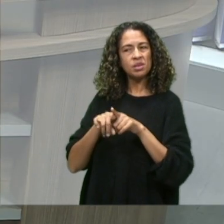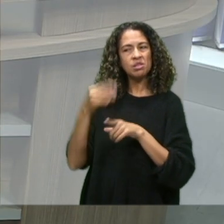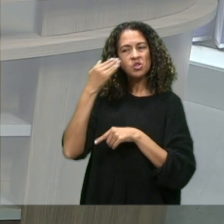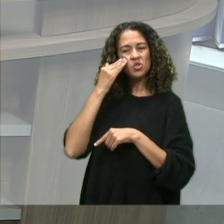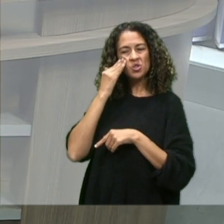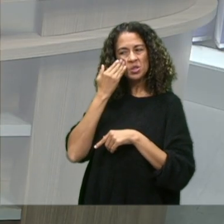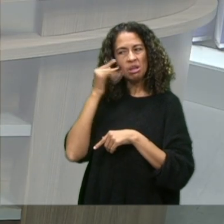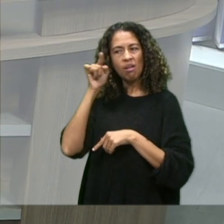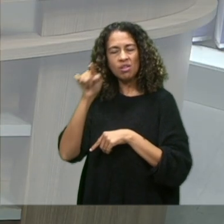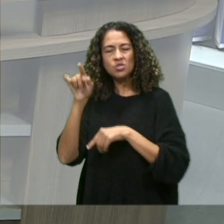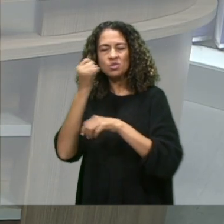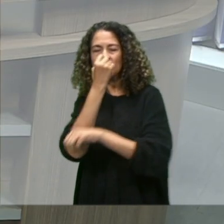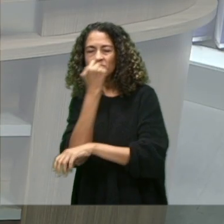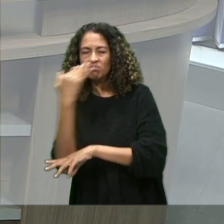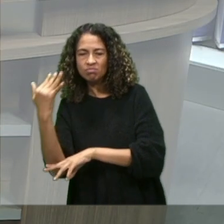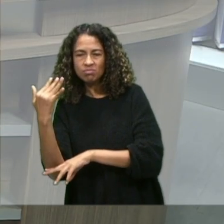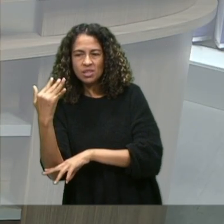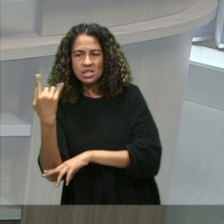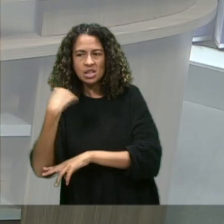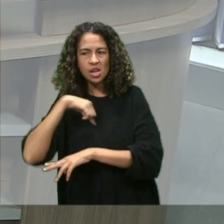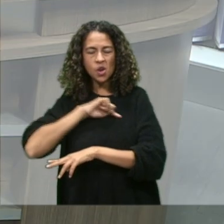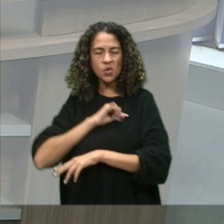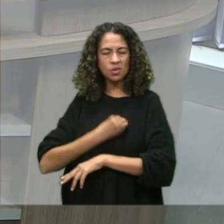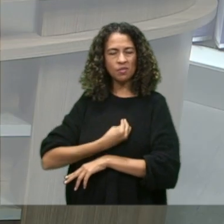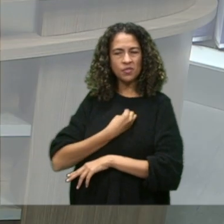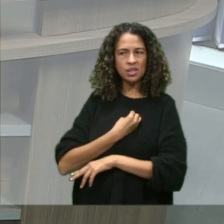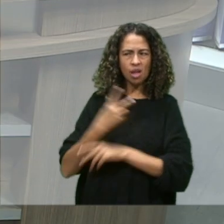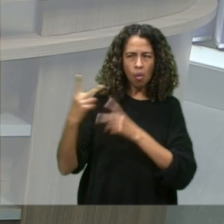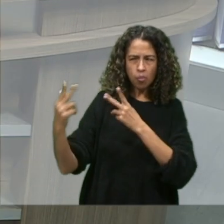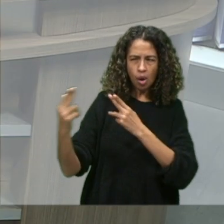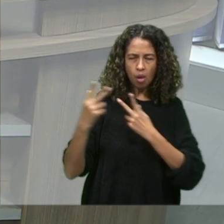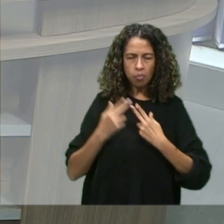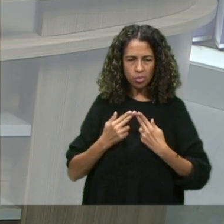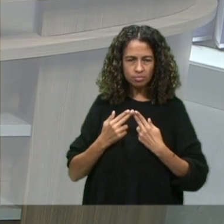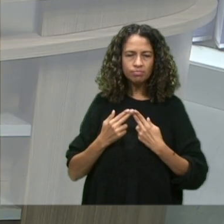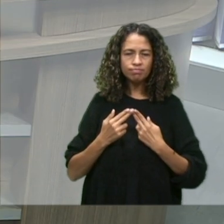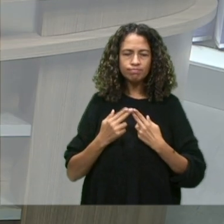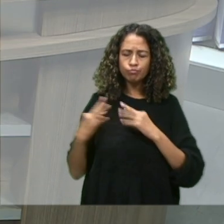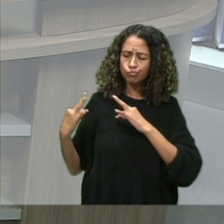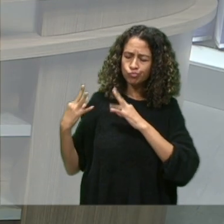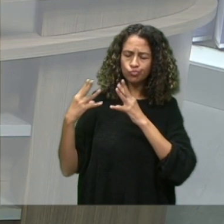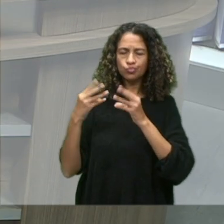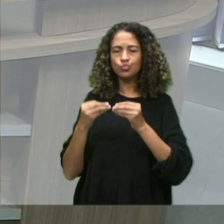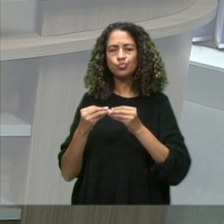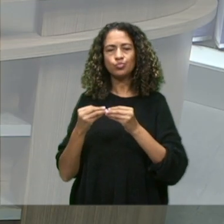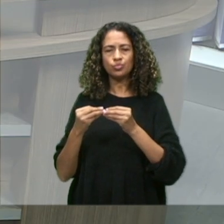como a gente também se percebe no mundo. E tudo isso eu fui